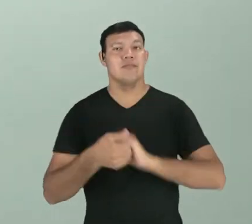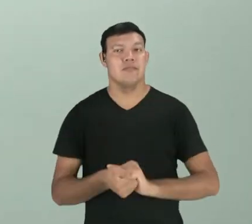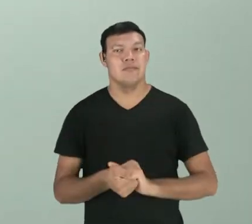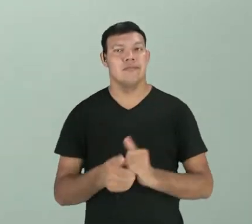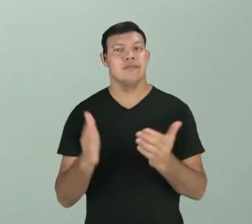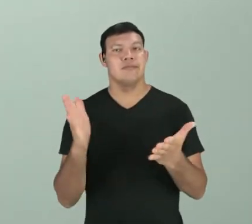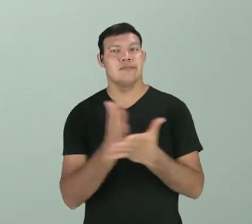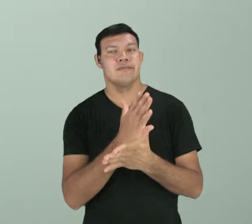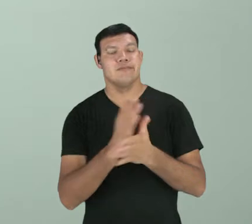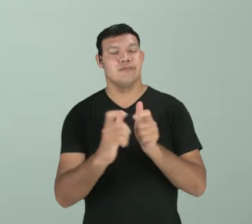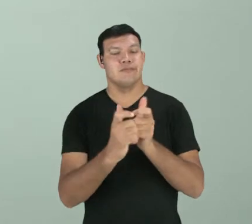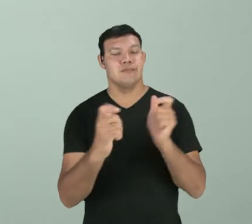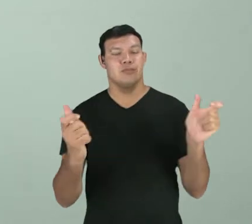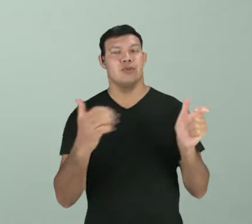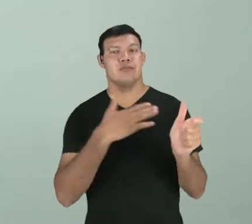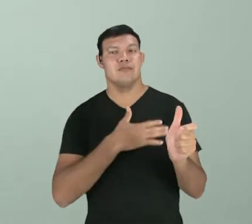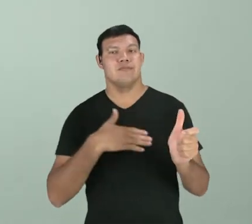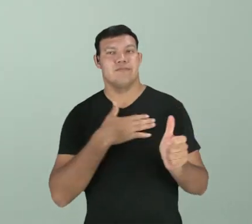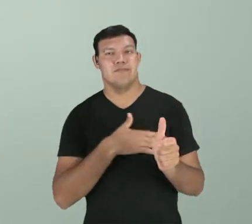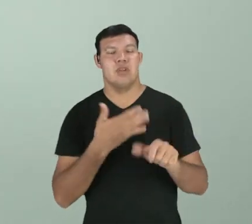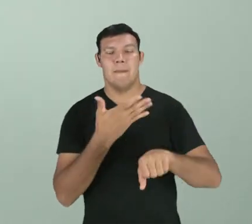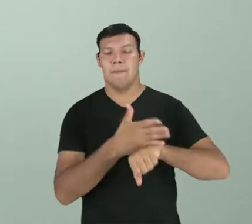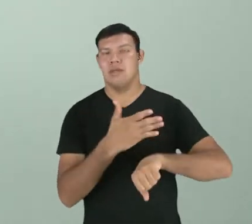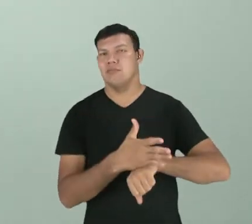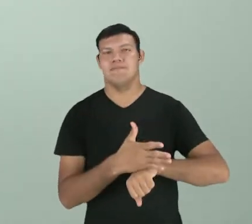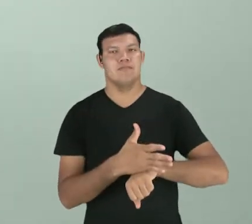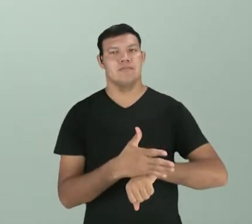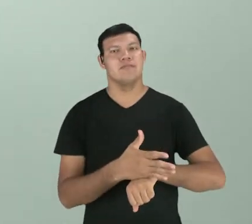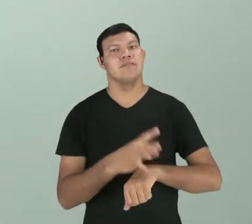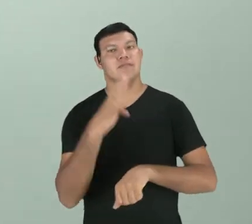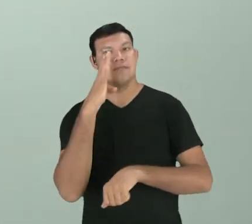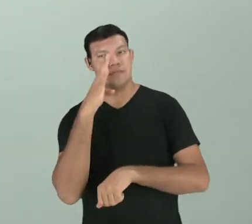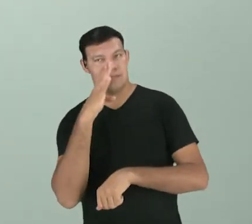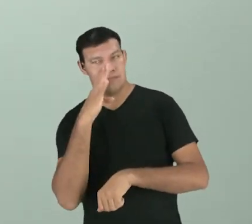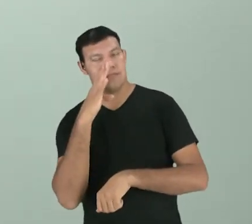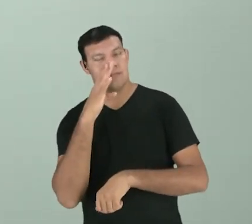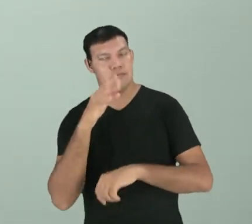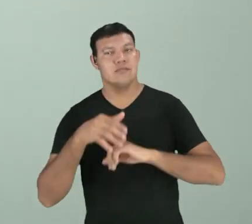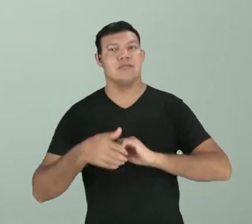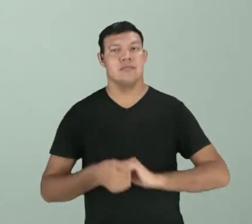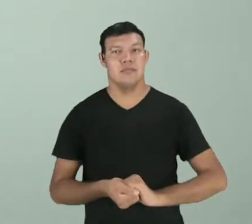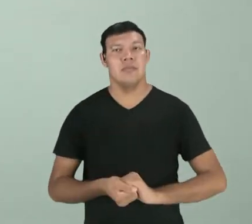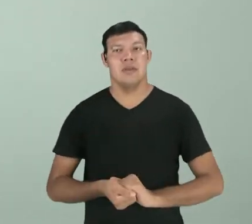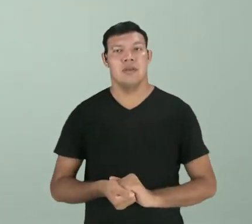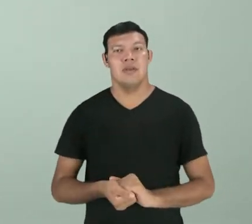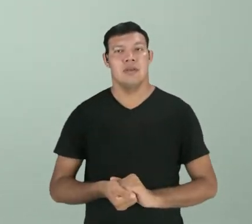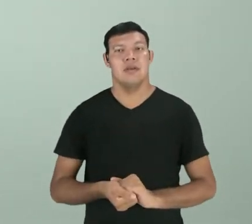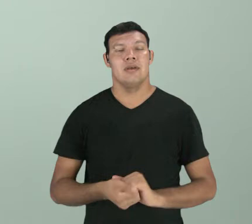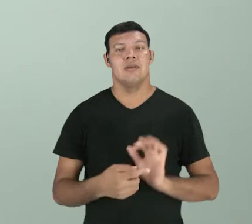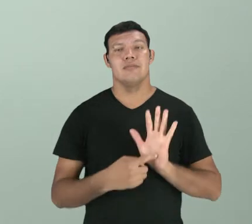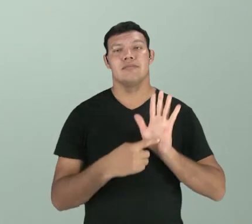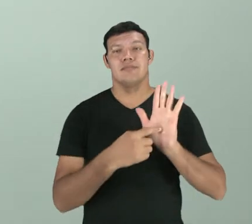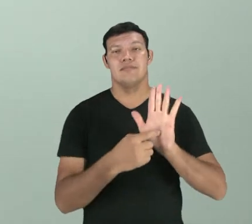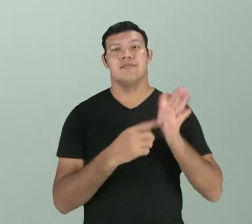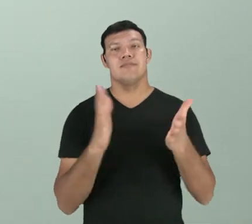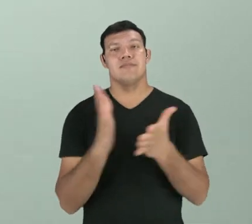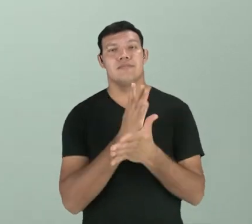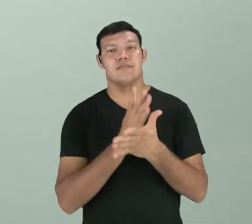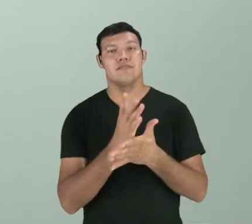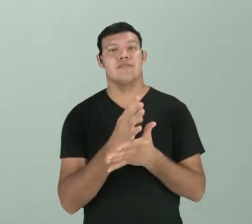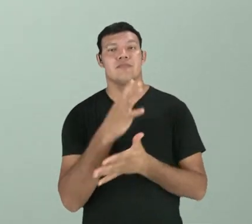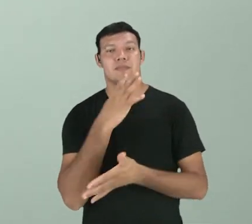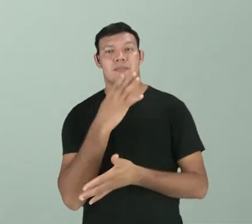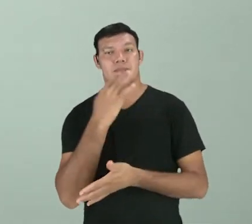muitas pessoas gostam, mesmo que não de praticar, mas de assistir. E eu trouxe alguns que são